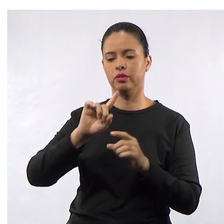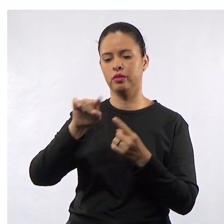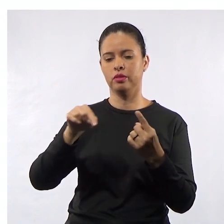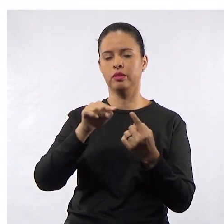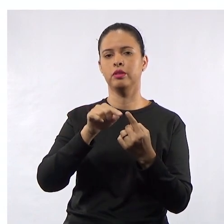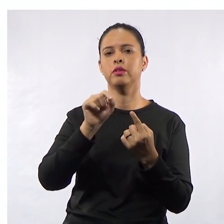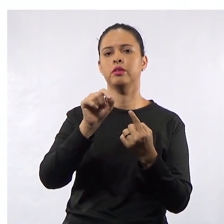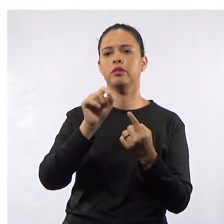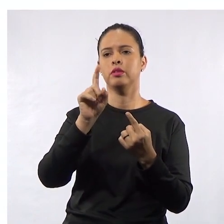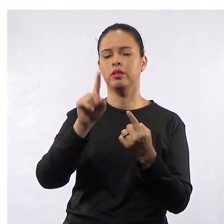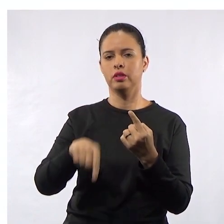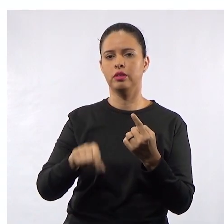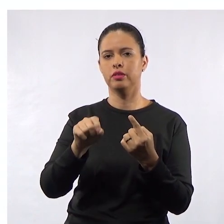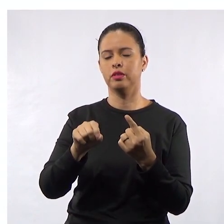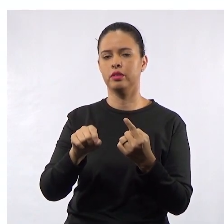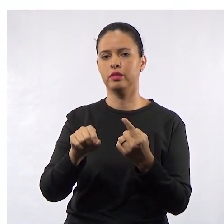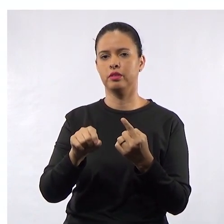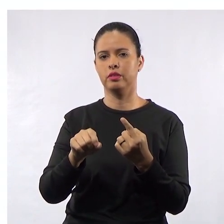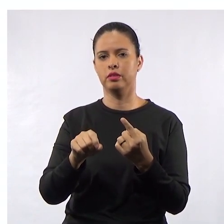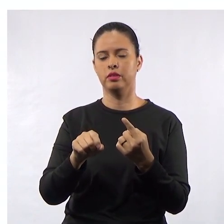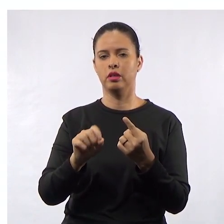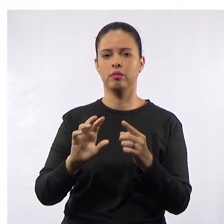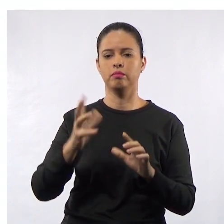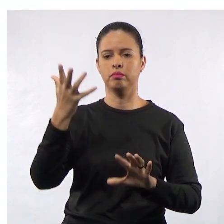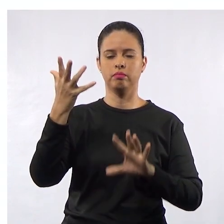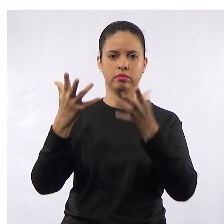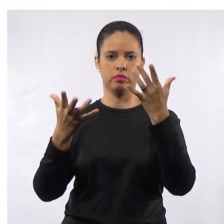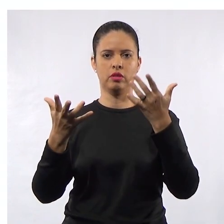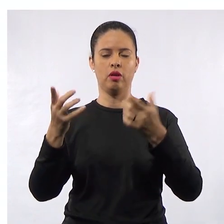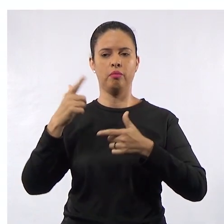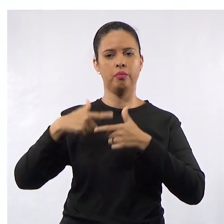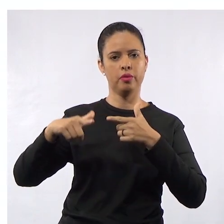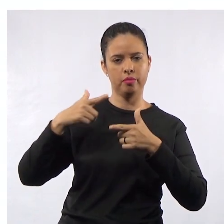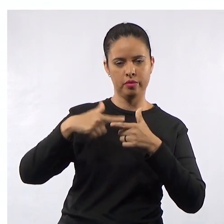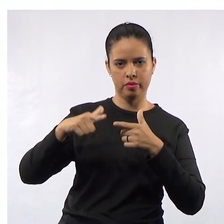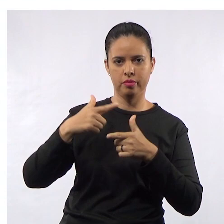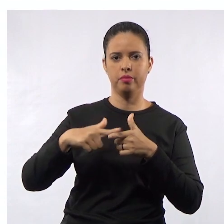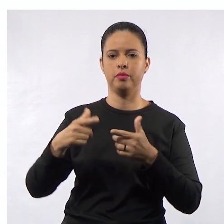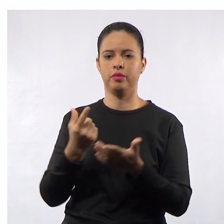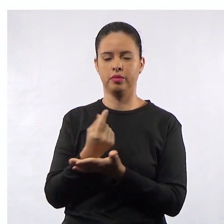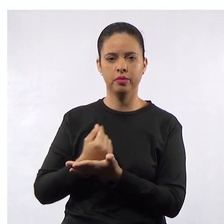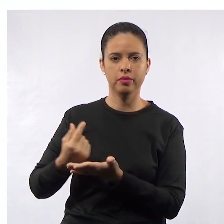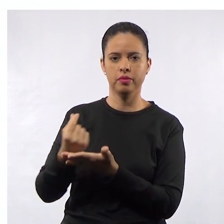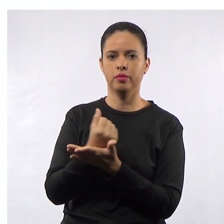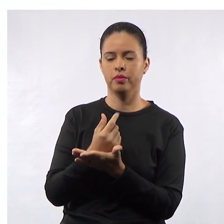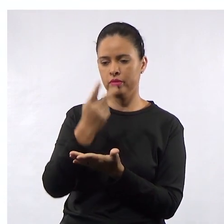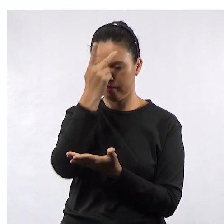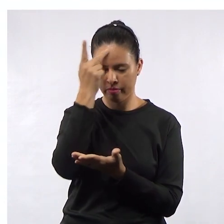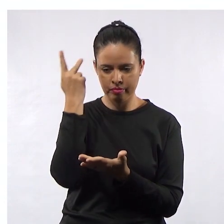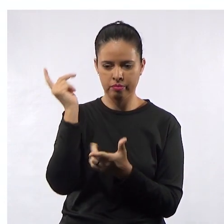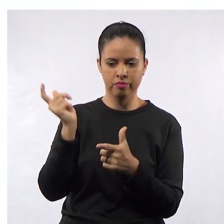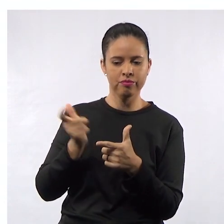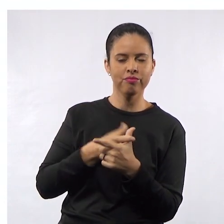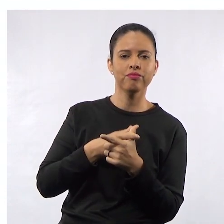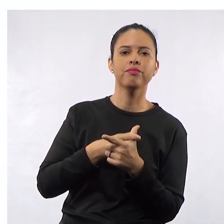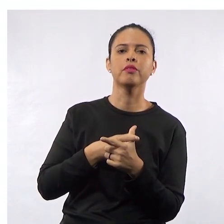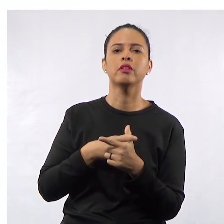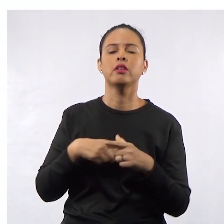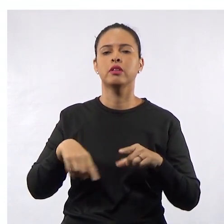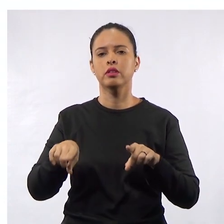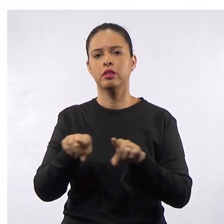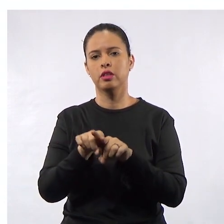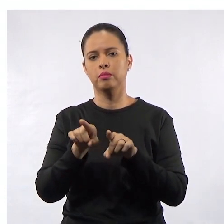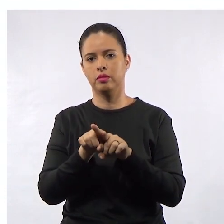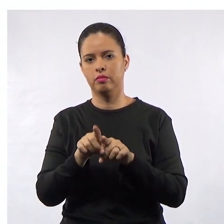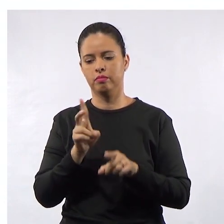tem por objetivo viabilizar suspensão da situação de crise econômica financeira do devedor tá e